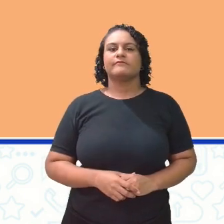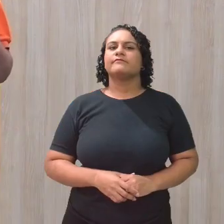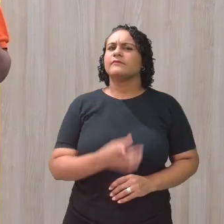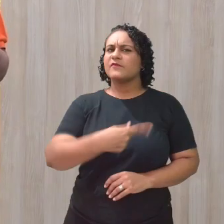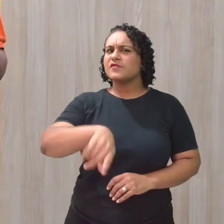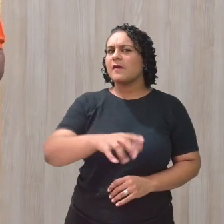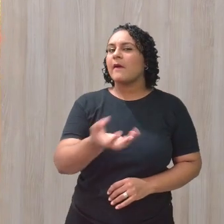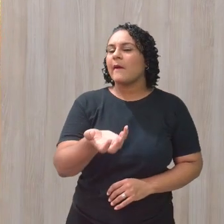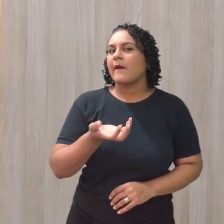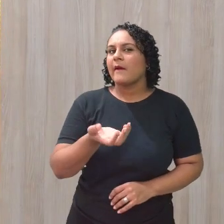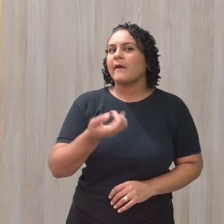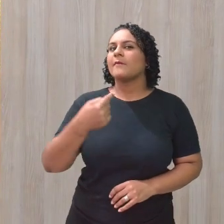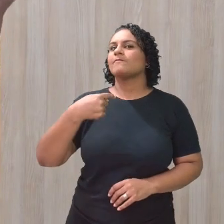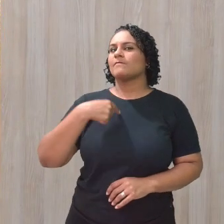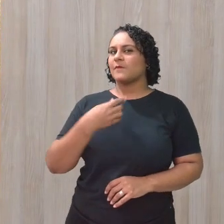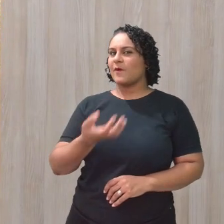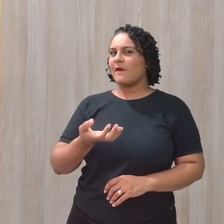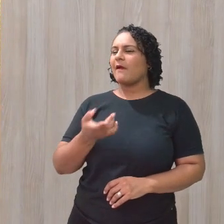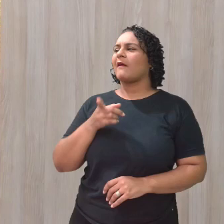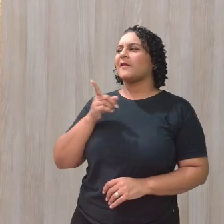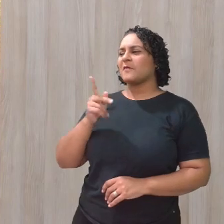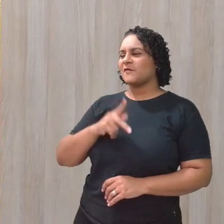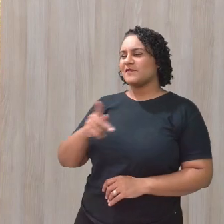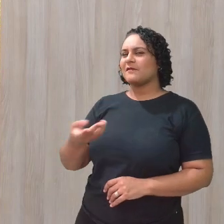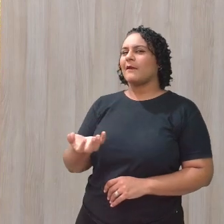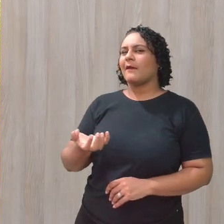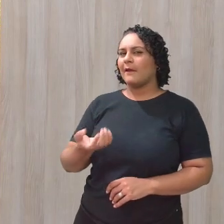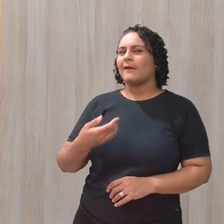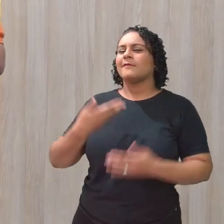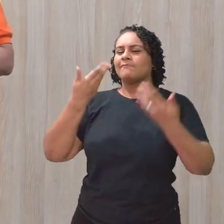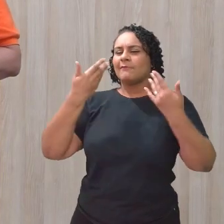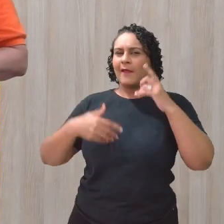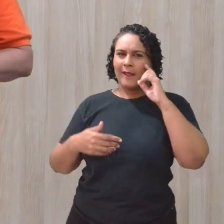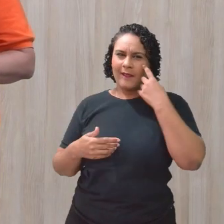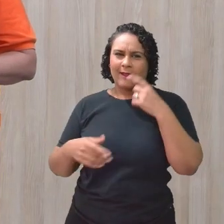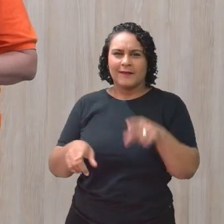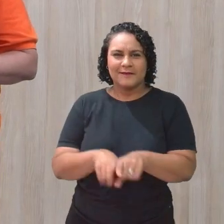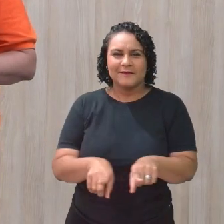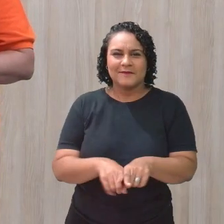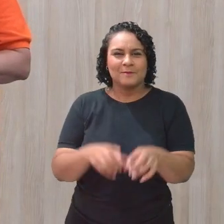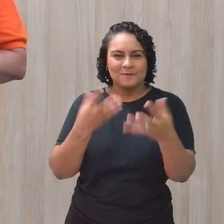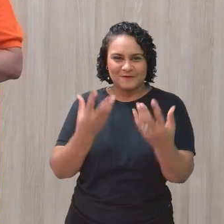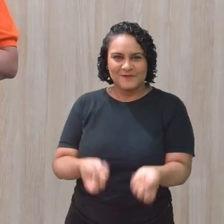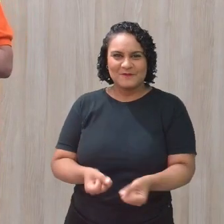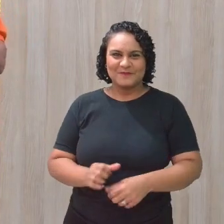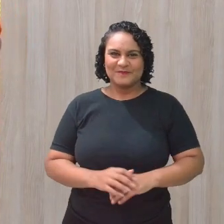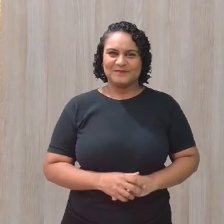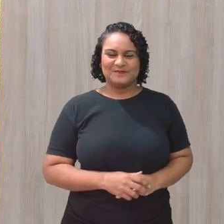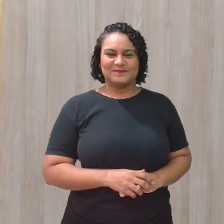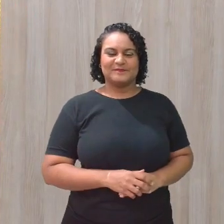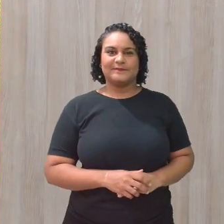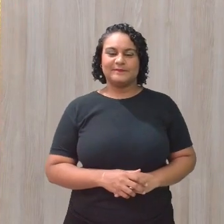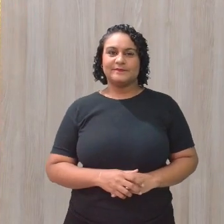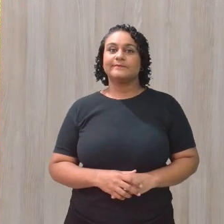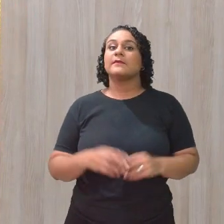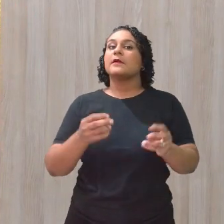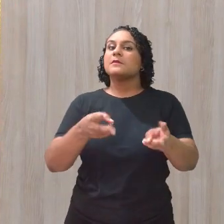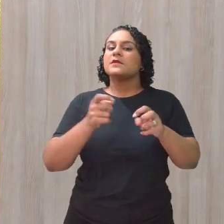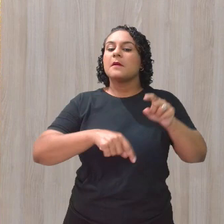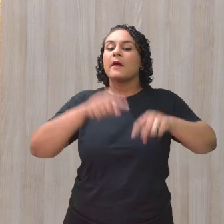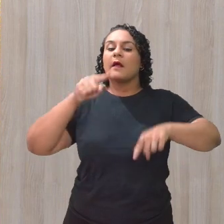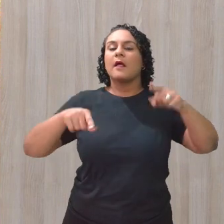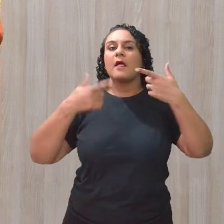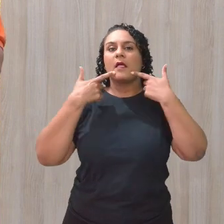vocês querem, eu quero, a professora Camille quer, Elaine também. Com certeza. Então vamos lá perceber a